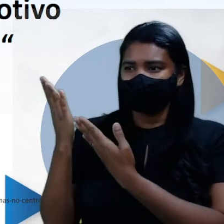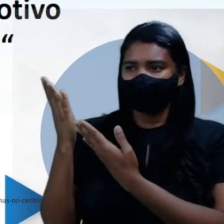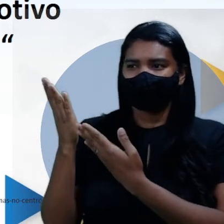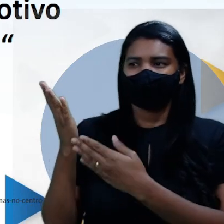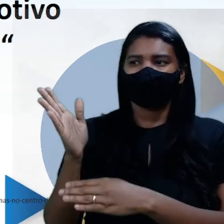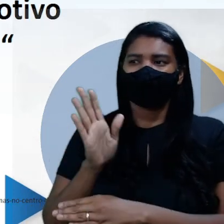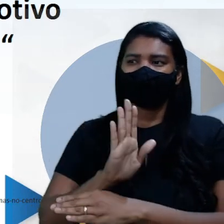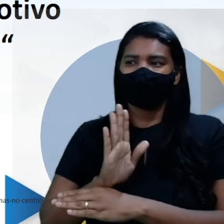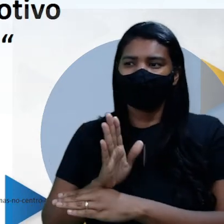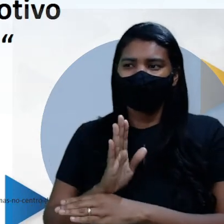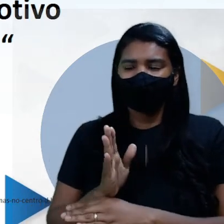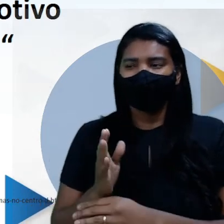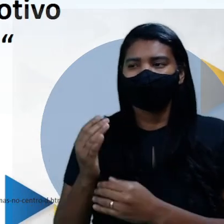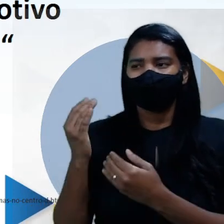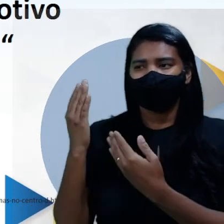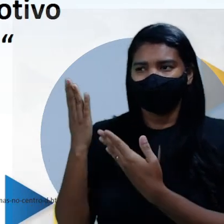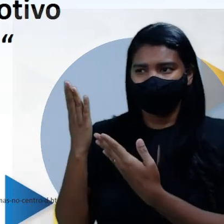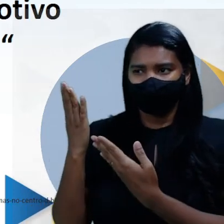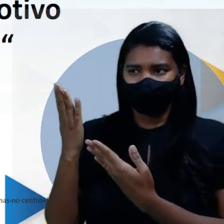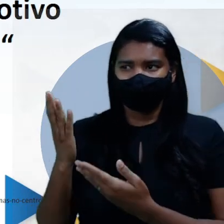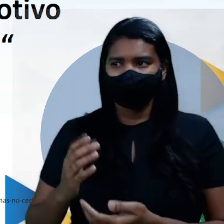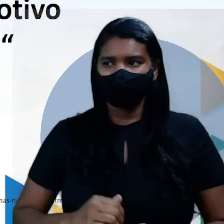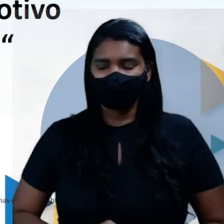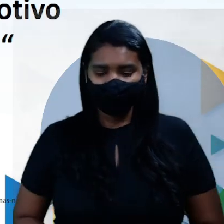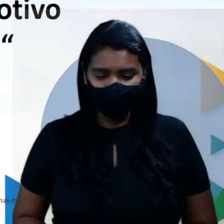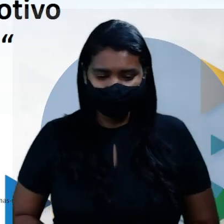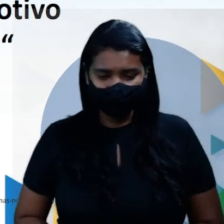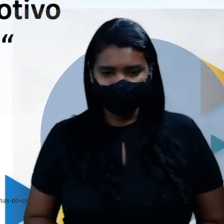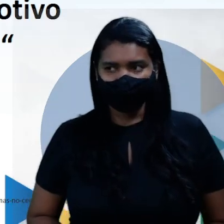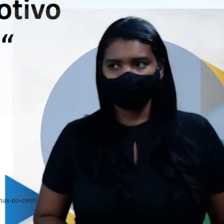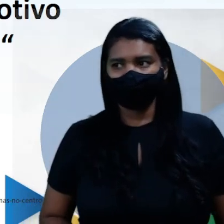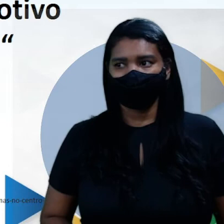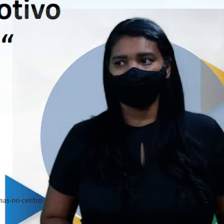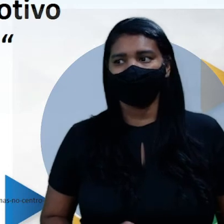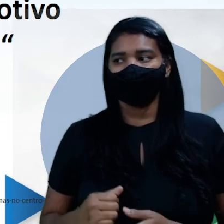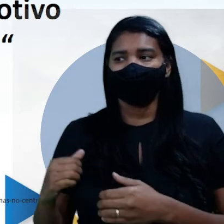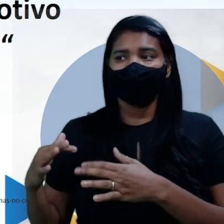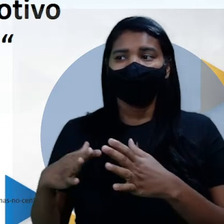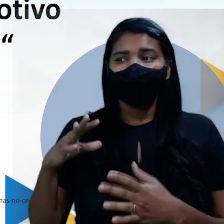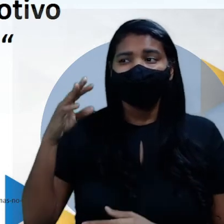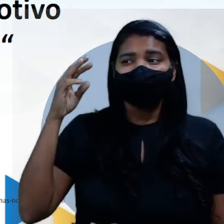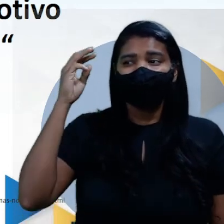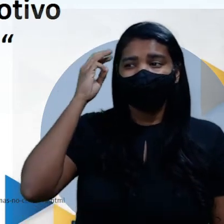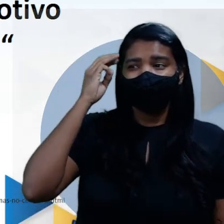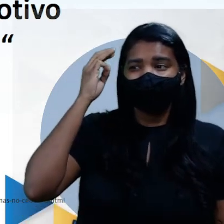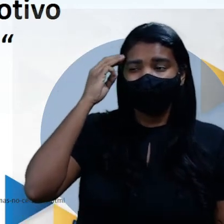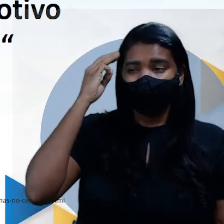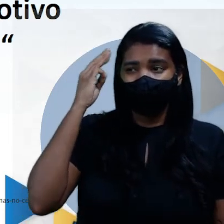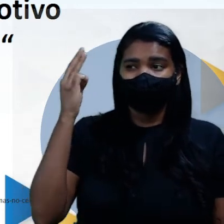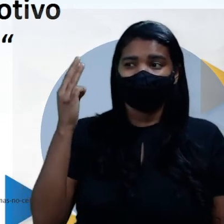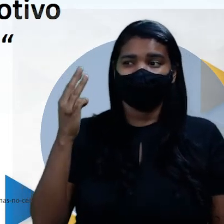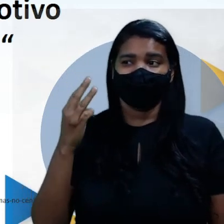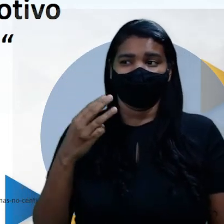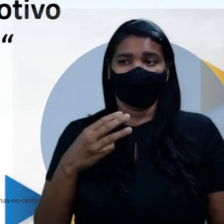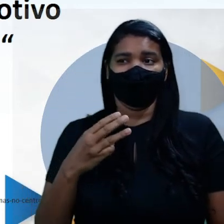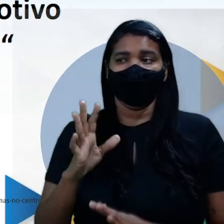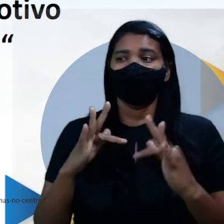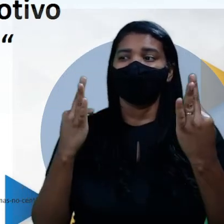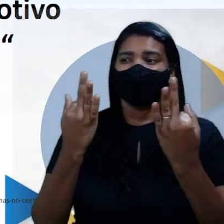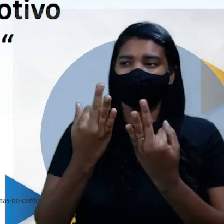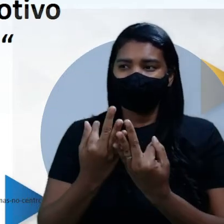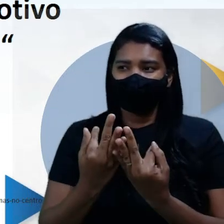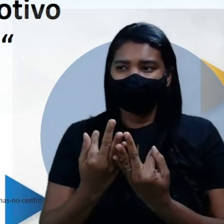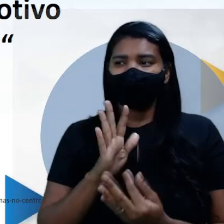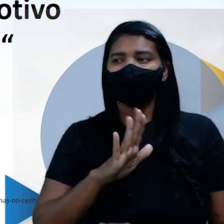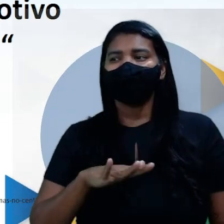cinema São Luís. Depoimento dele. Para Kleber Mendonça Filho, a quantidade de memórias afetivas, olha aí, tudo isso que você falou, que